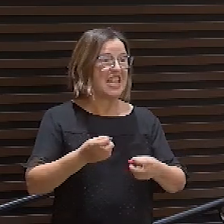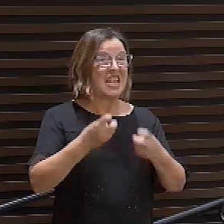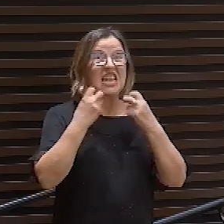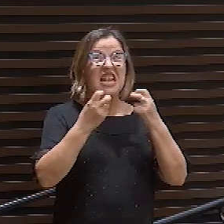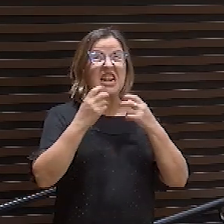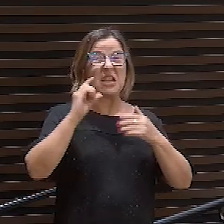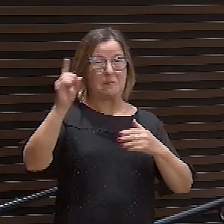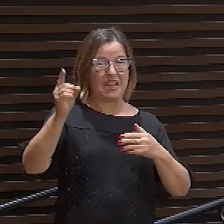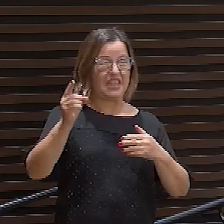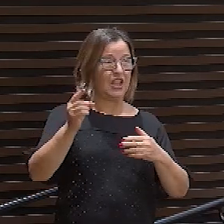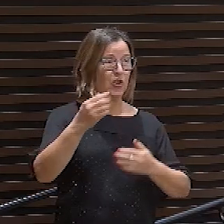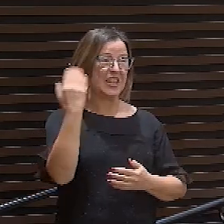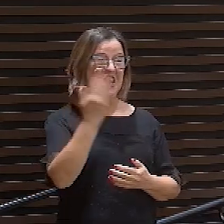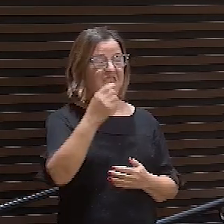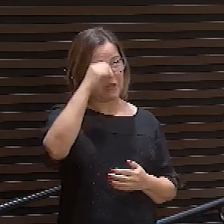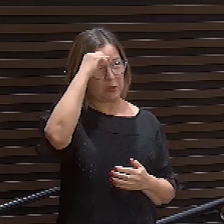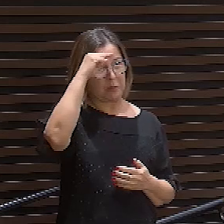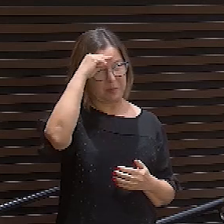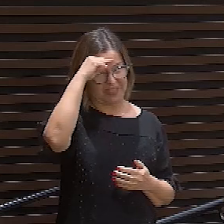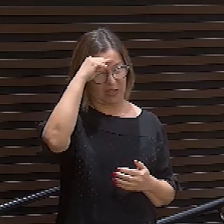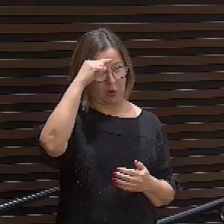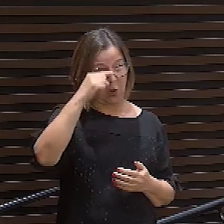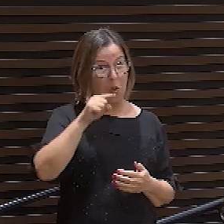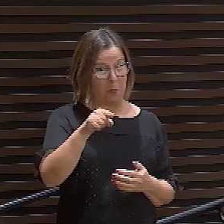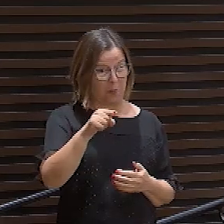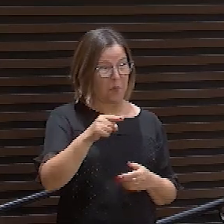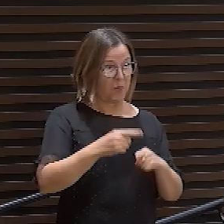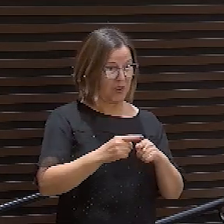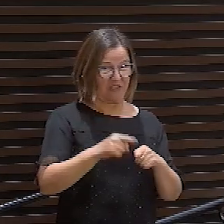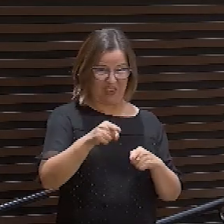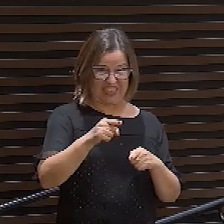Ele quer, Ele tem que fazer o que você quer.